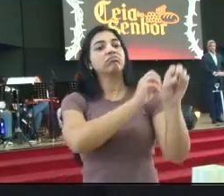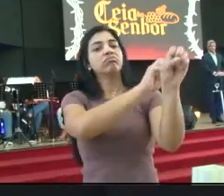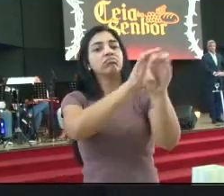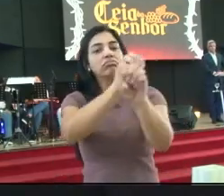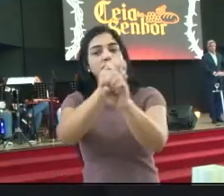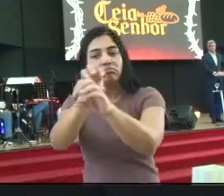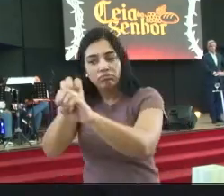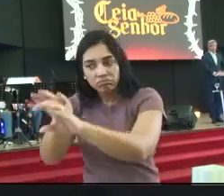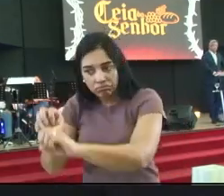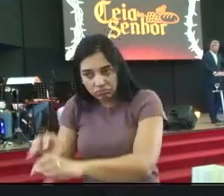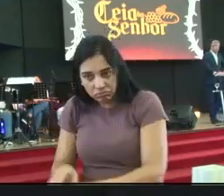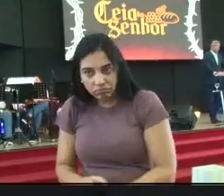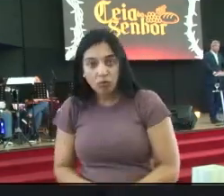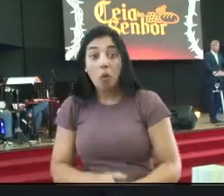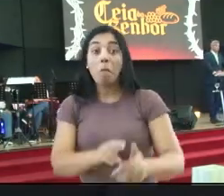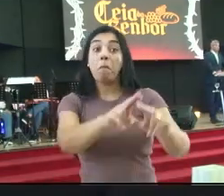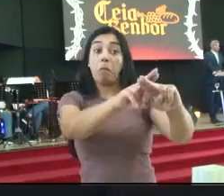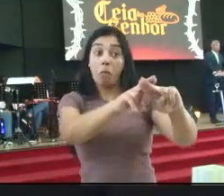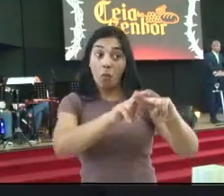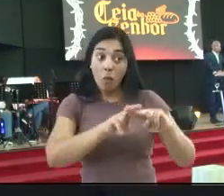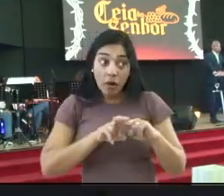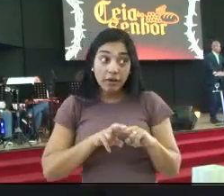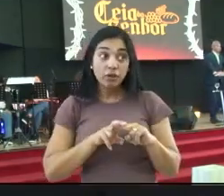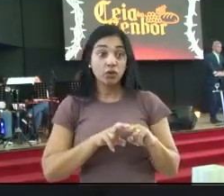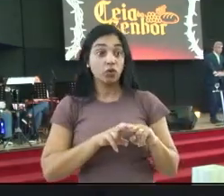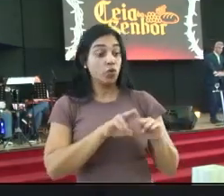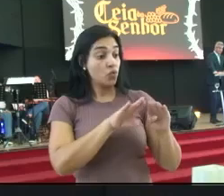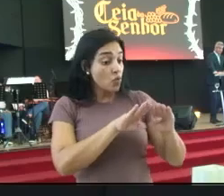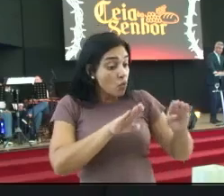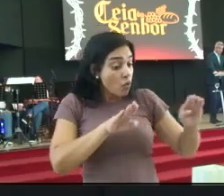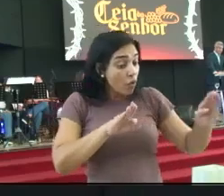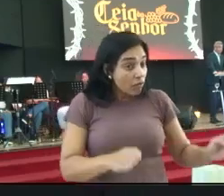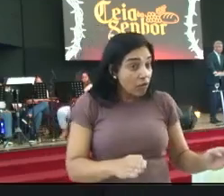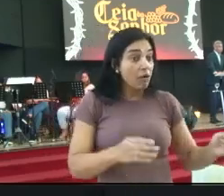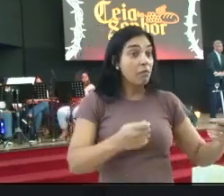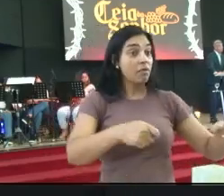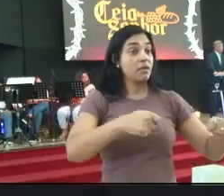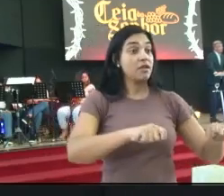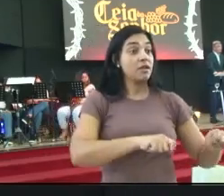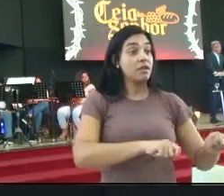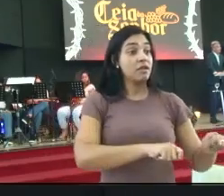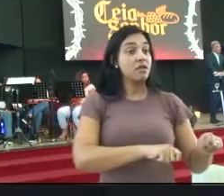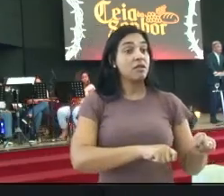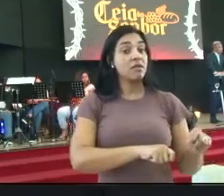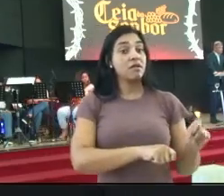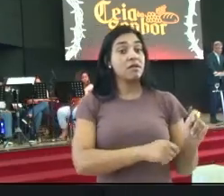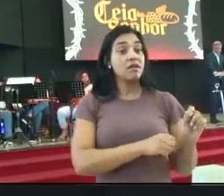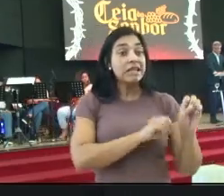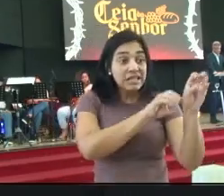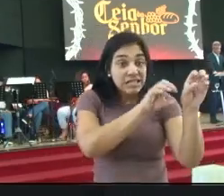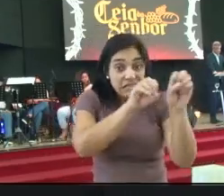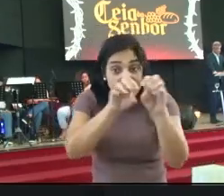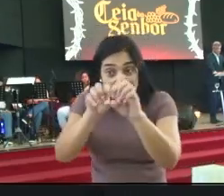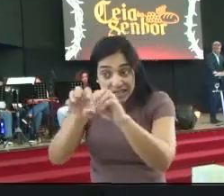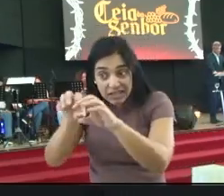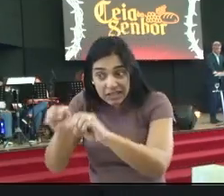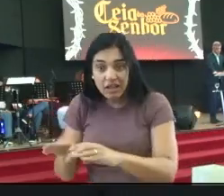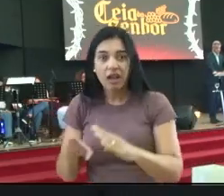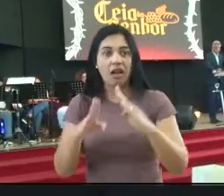ensinar. Por isso o púlpito precisa edificar a